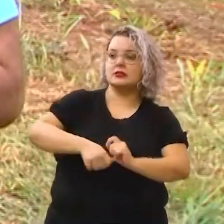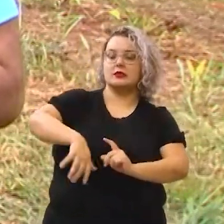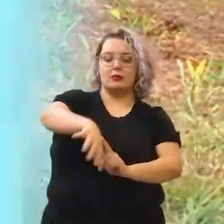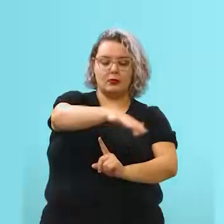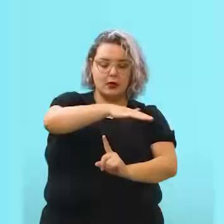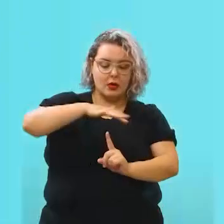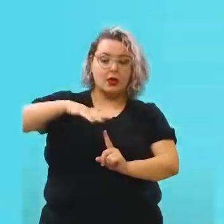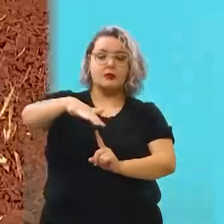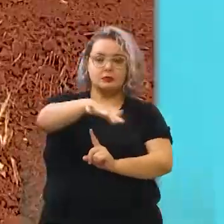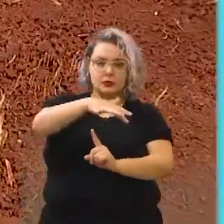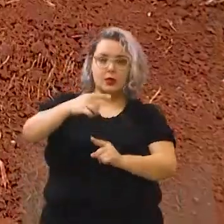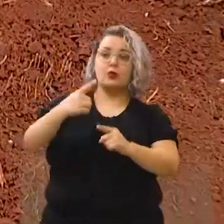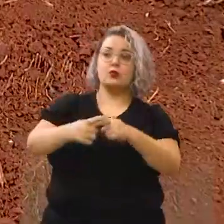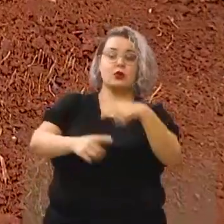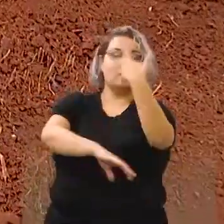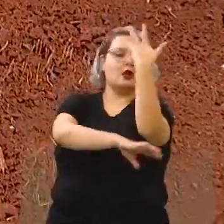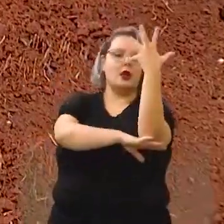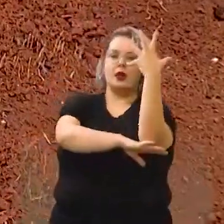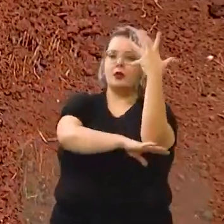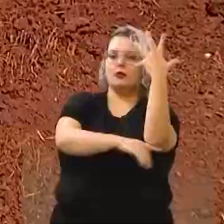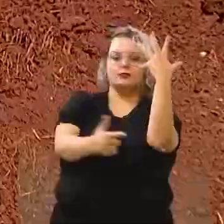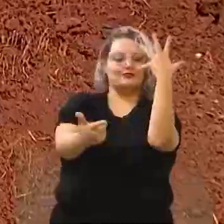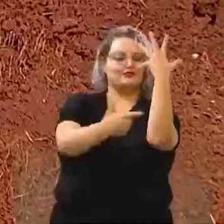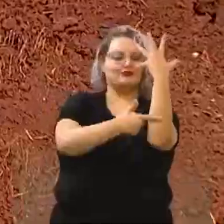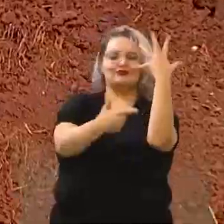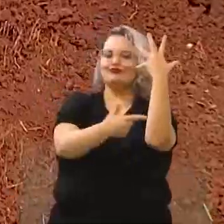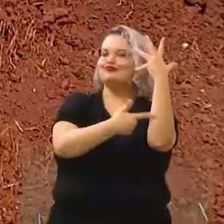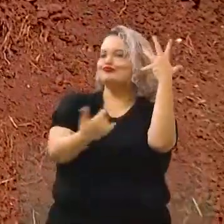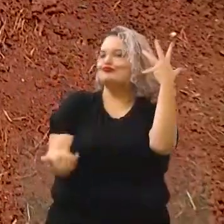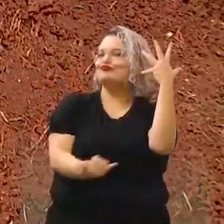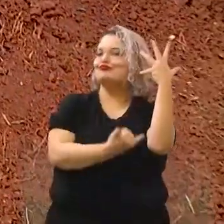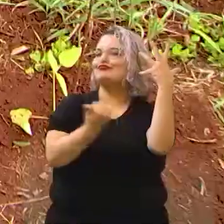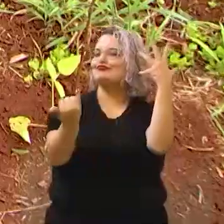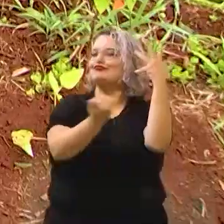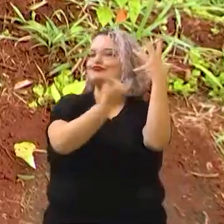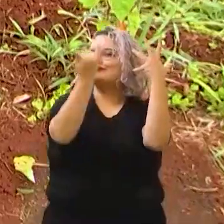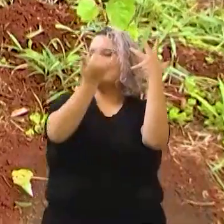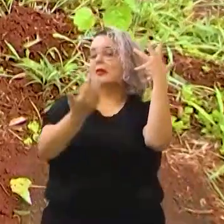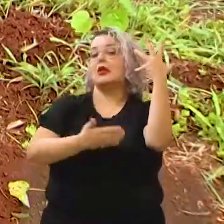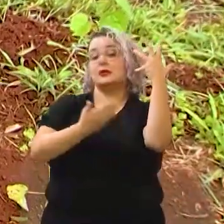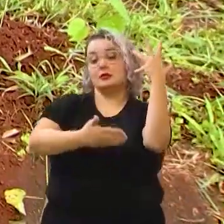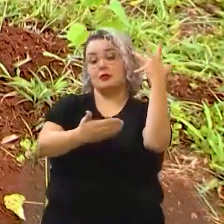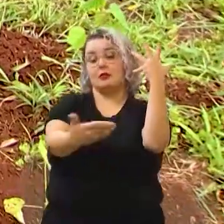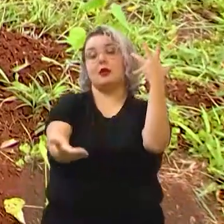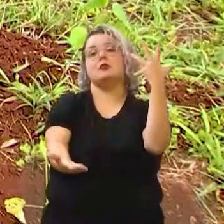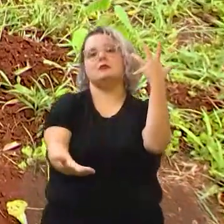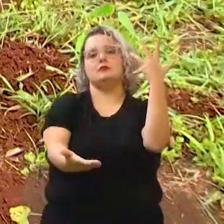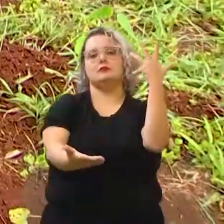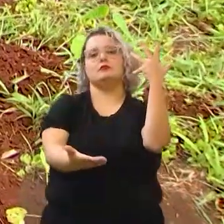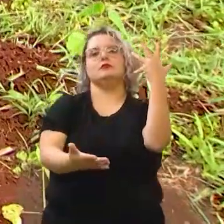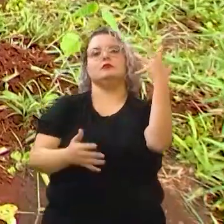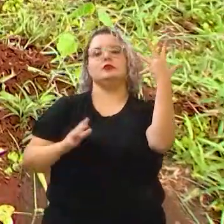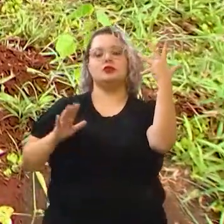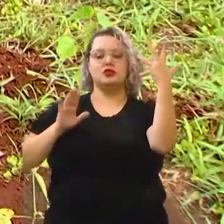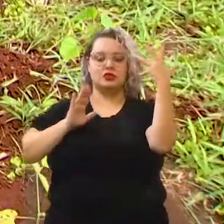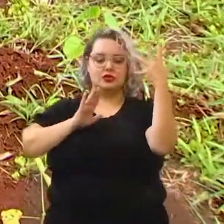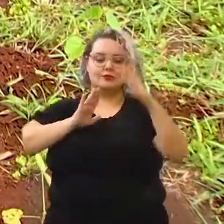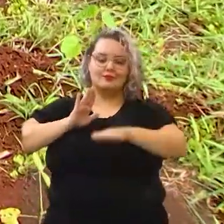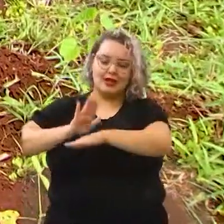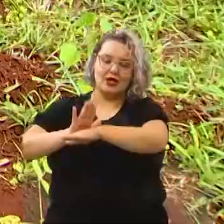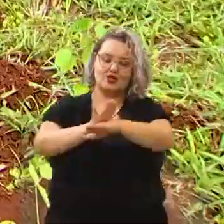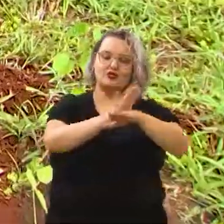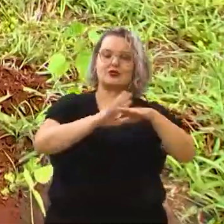das áreas, porque a árvore ela vai ter um papel fundamental, né, nesse processo de recuperação dessas